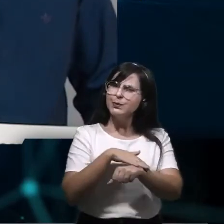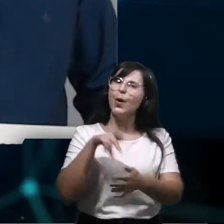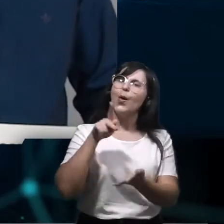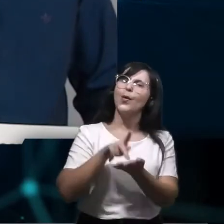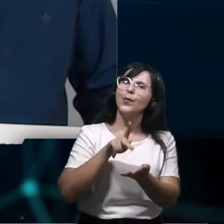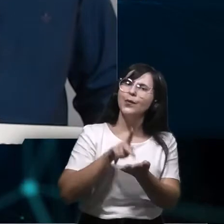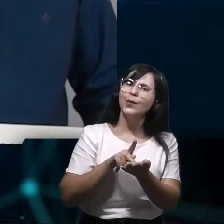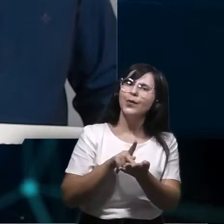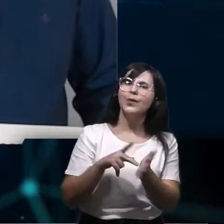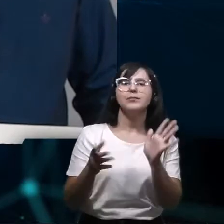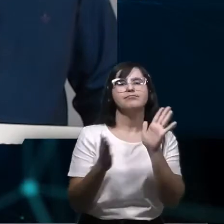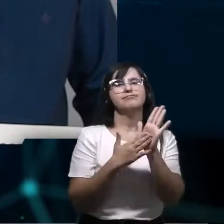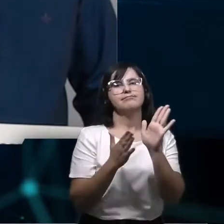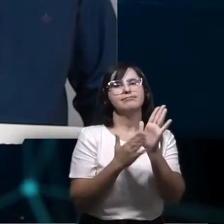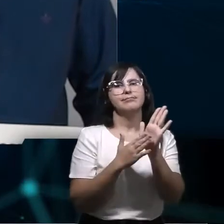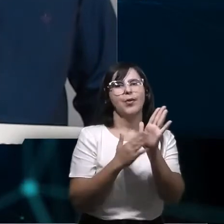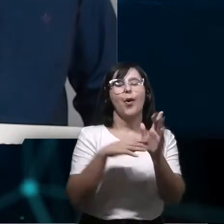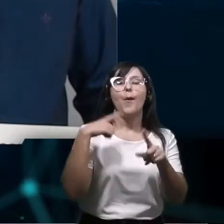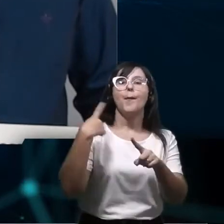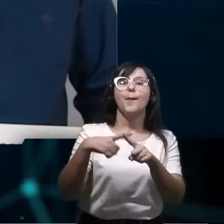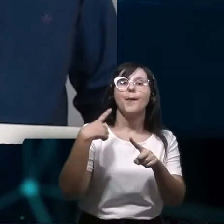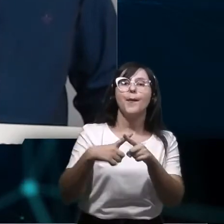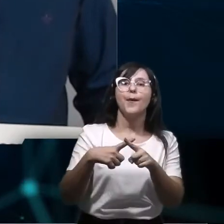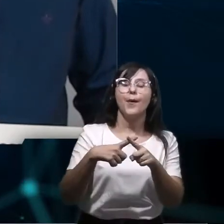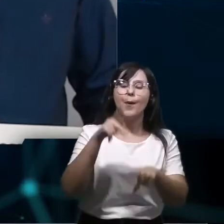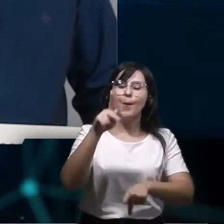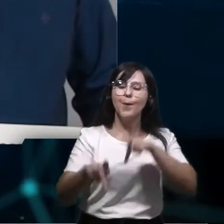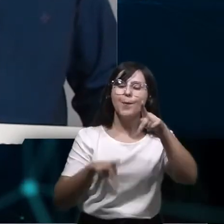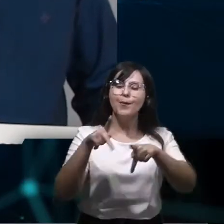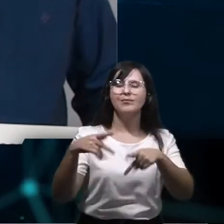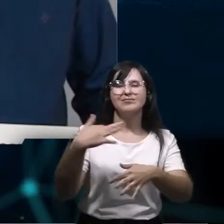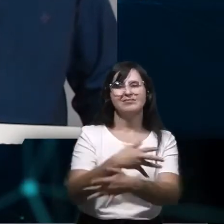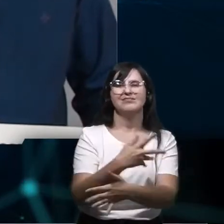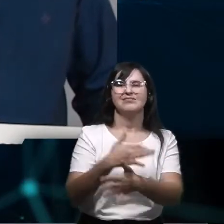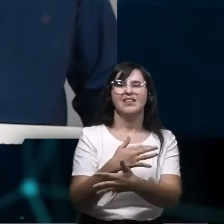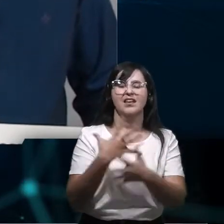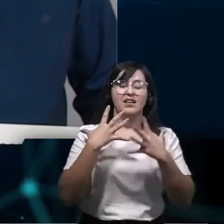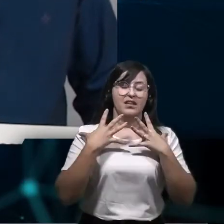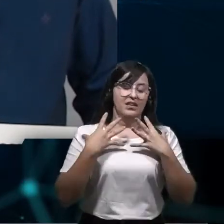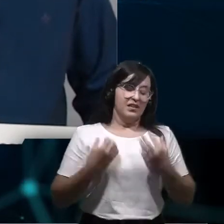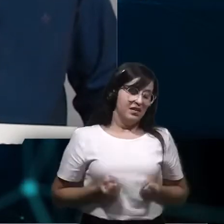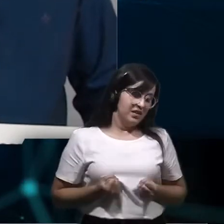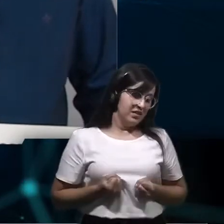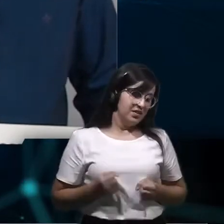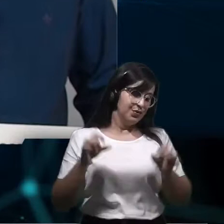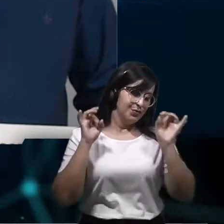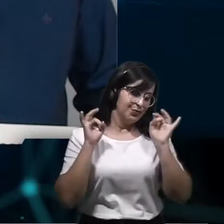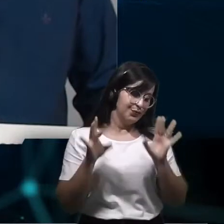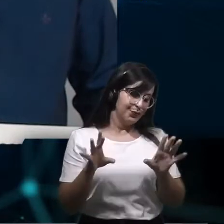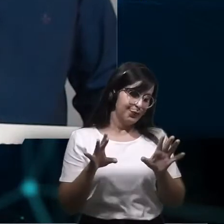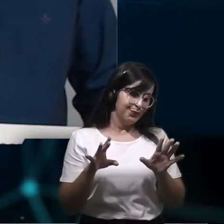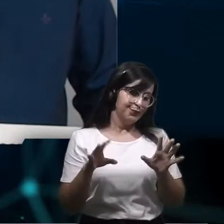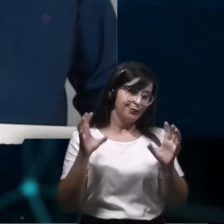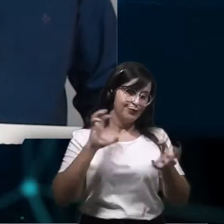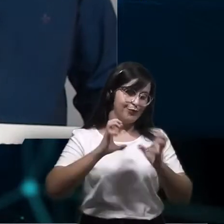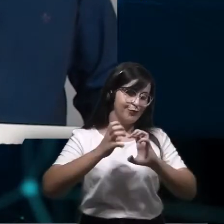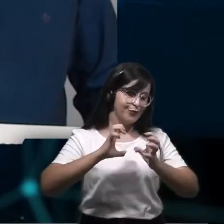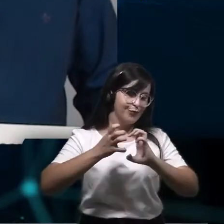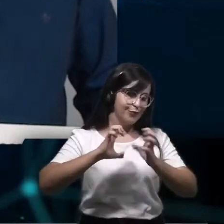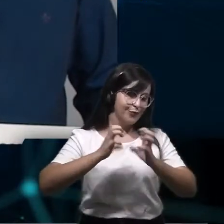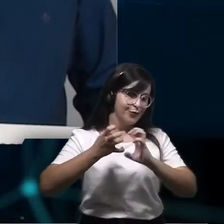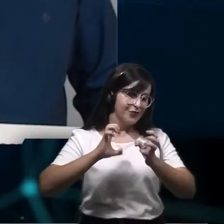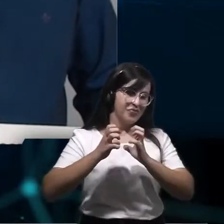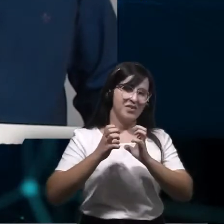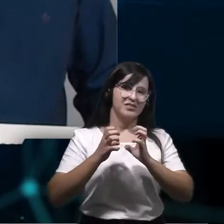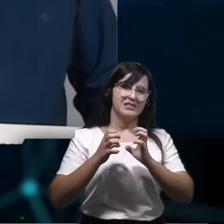as propostas. Porque eu acredito que o povo de Brejo de Amadeus está cansado, certo, de debater isso ou aquilo, atacando